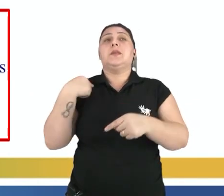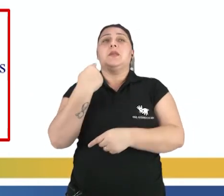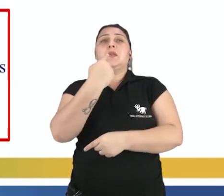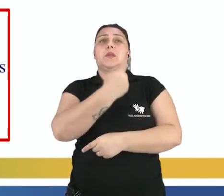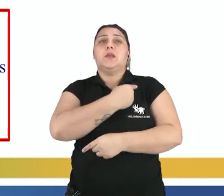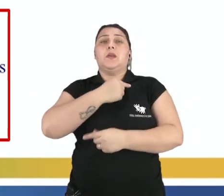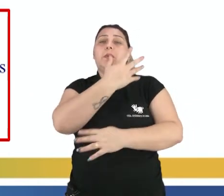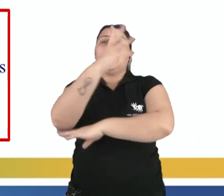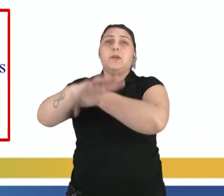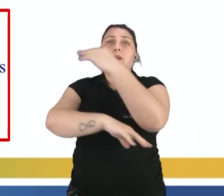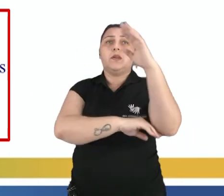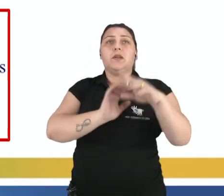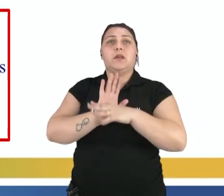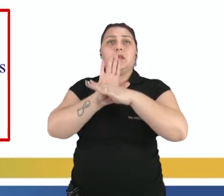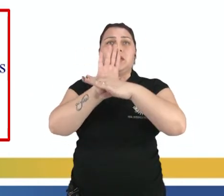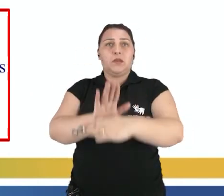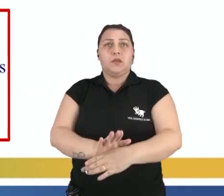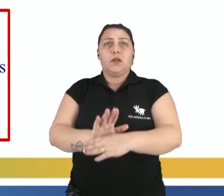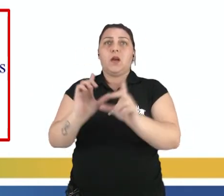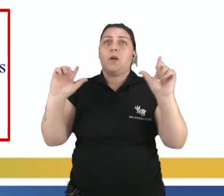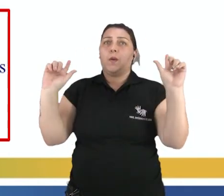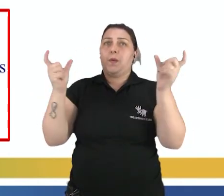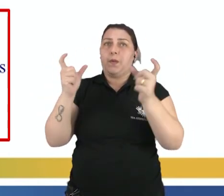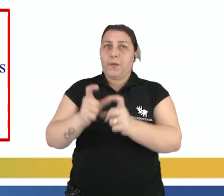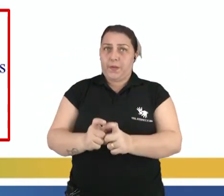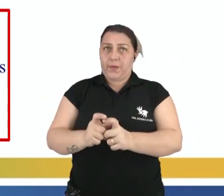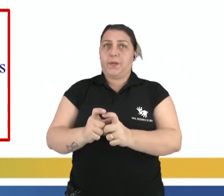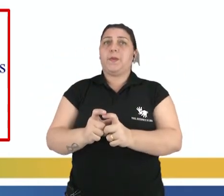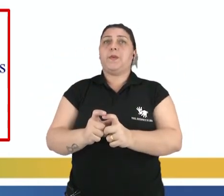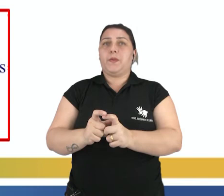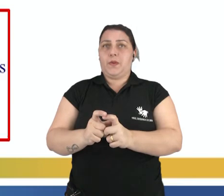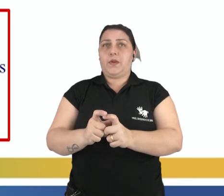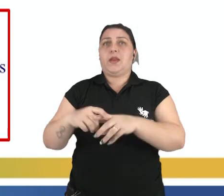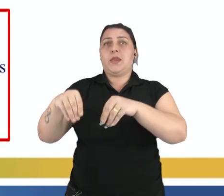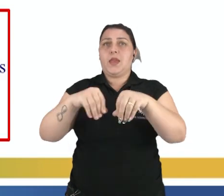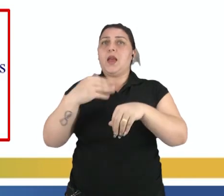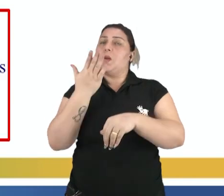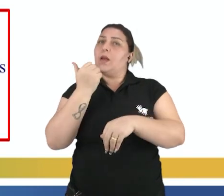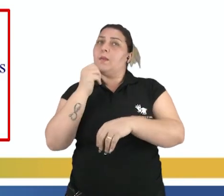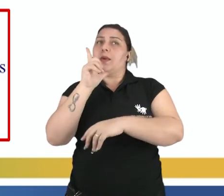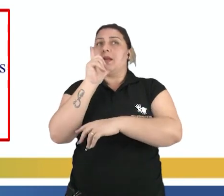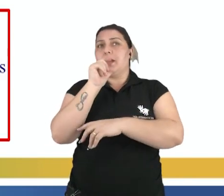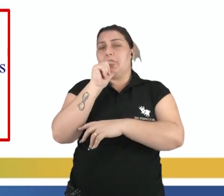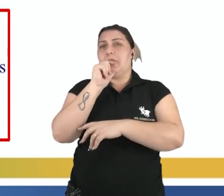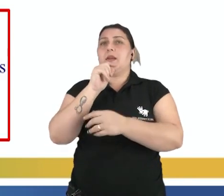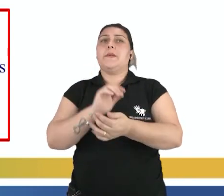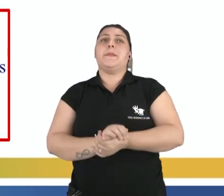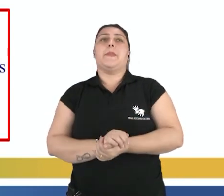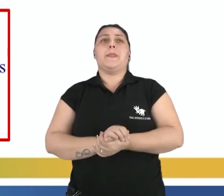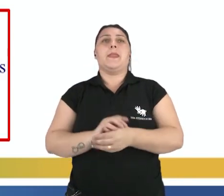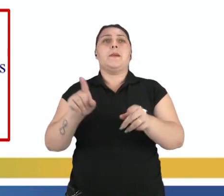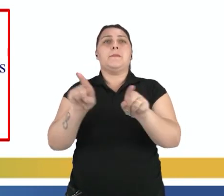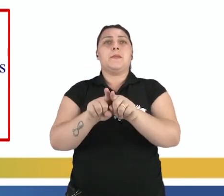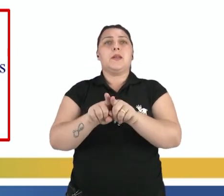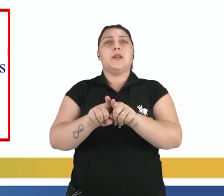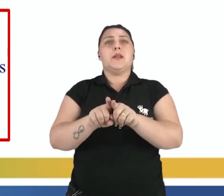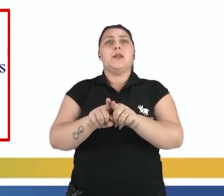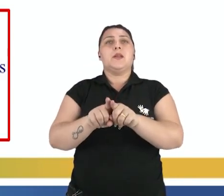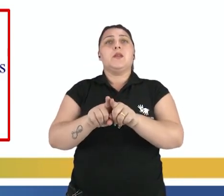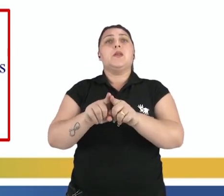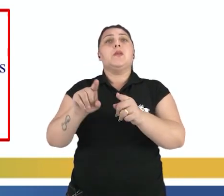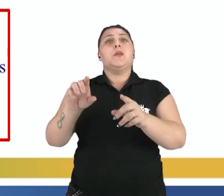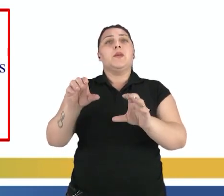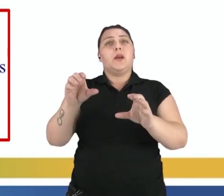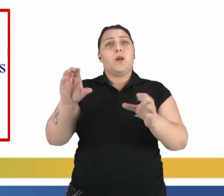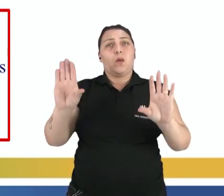nosso meio ambiente, ele ajuda a redução, né, de recursos naturais, uma vez que não vai estar tendo mais crianças, uma menor demanda dos